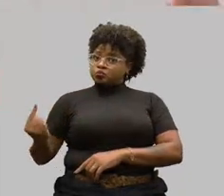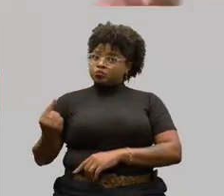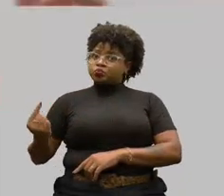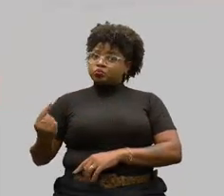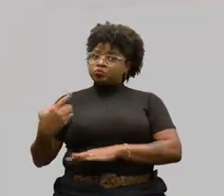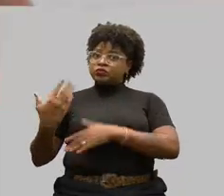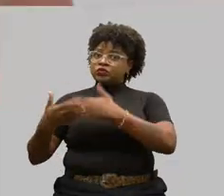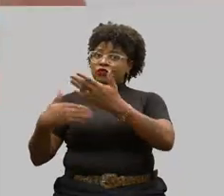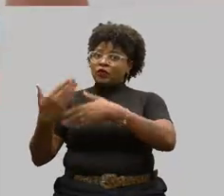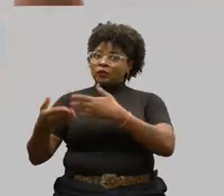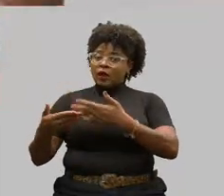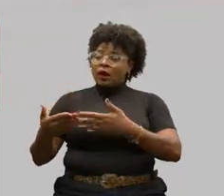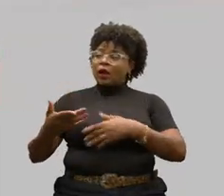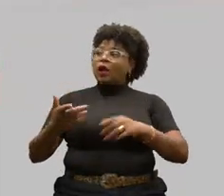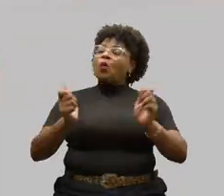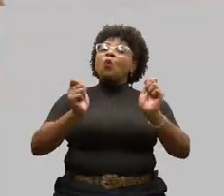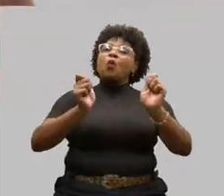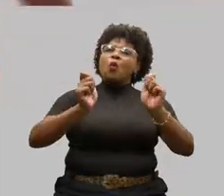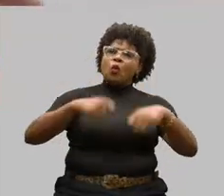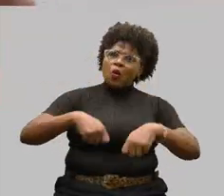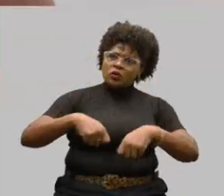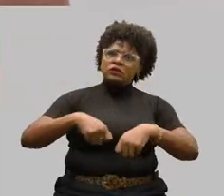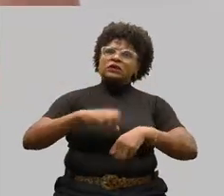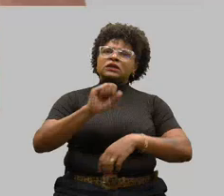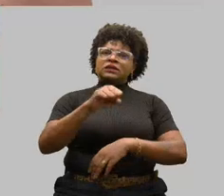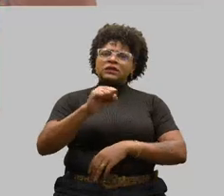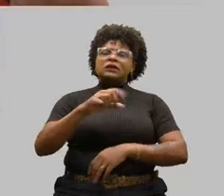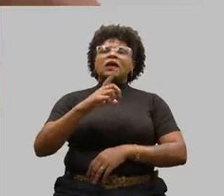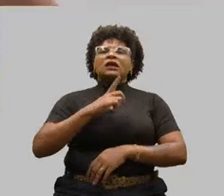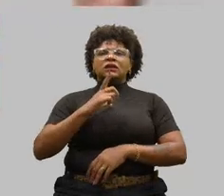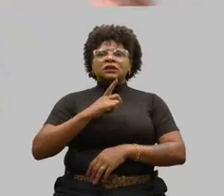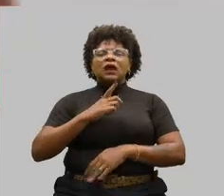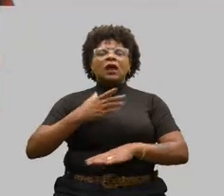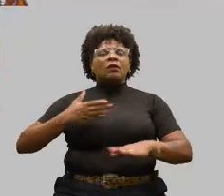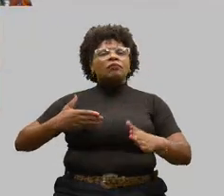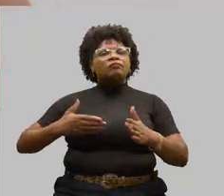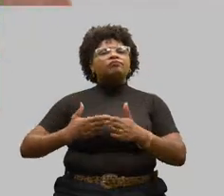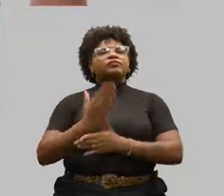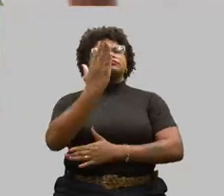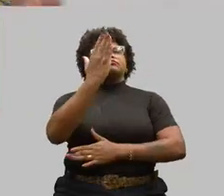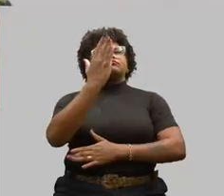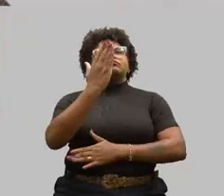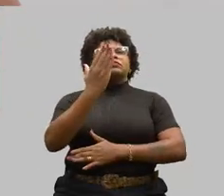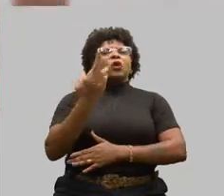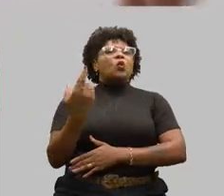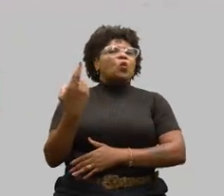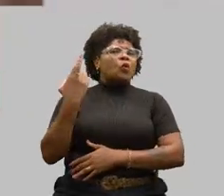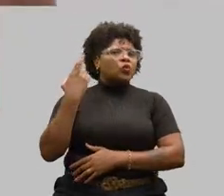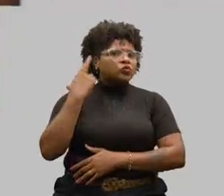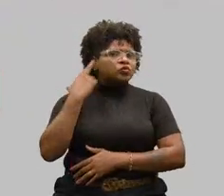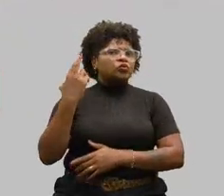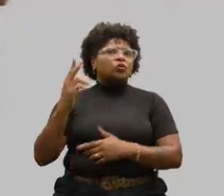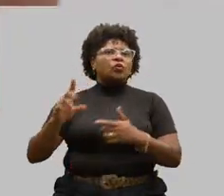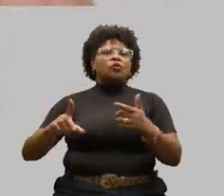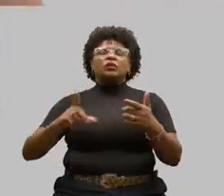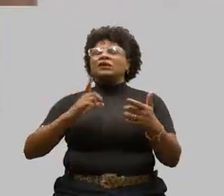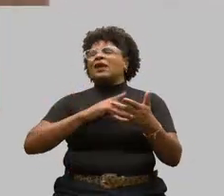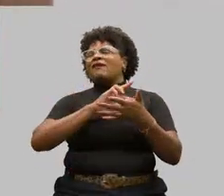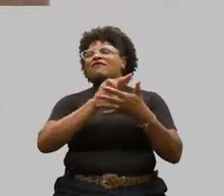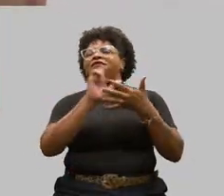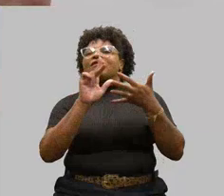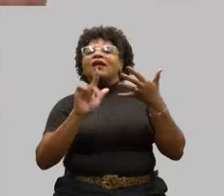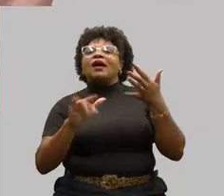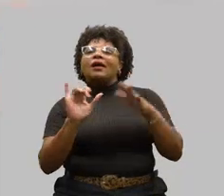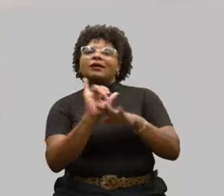passei todas as barreiras dos deficientes auditivos conseguir hoje a gente tem help Libras a gente tem um tanto de coisa tem um Gabriel